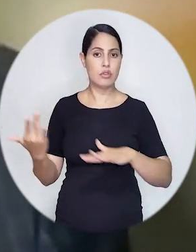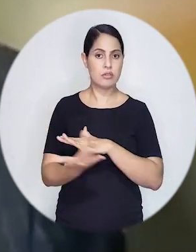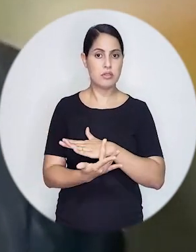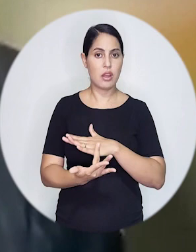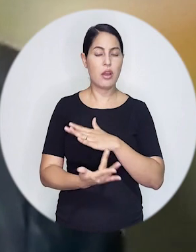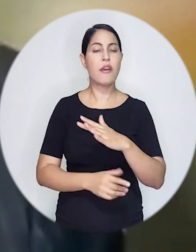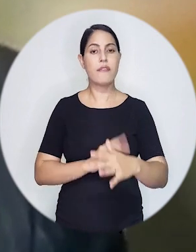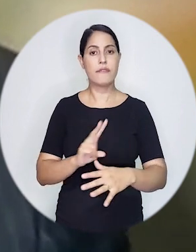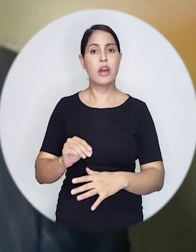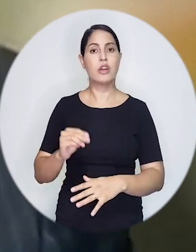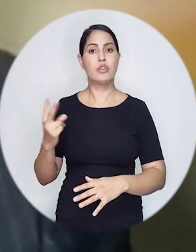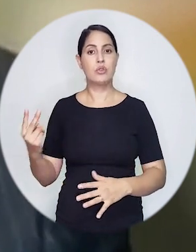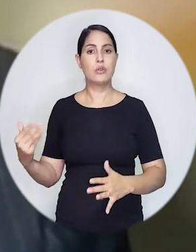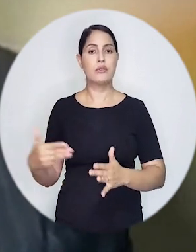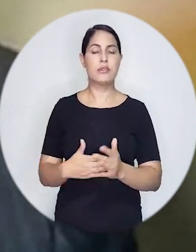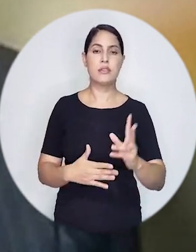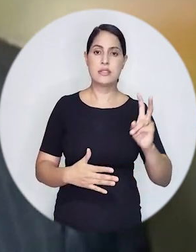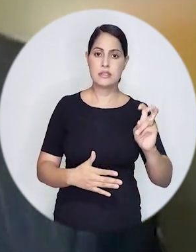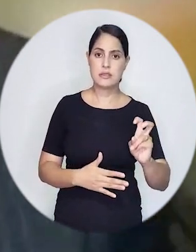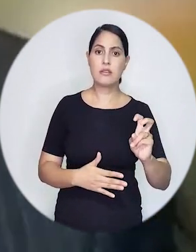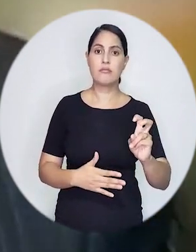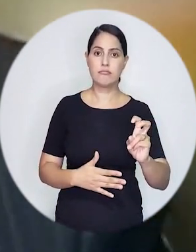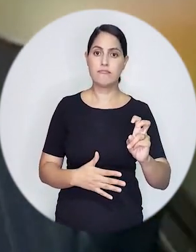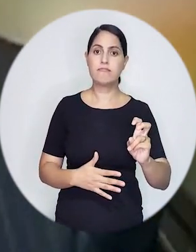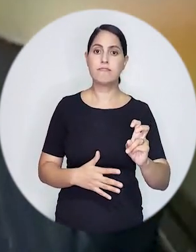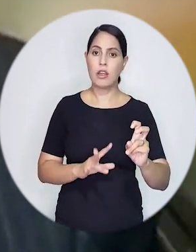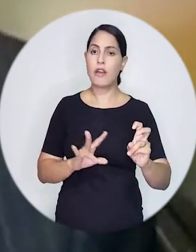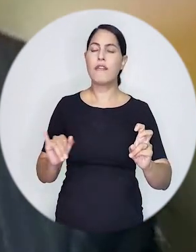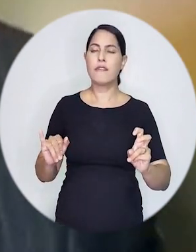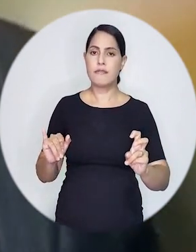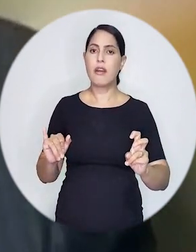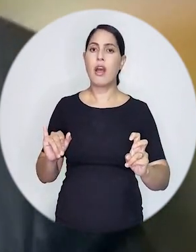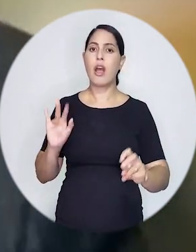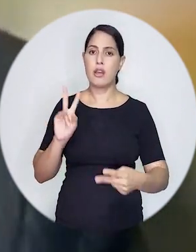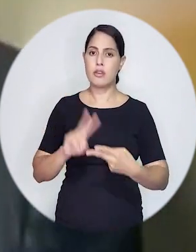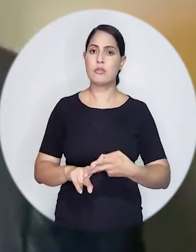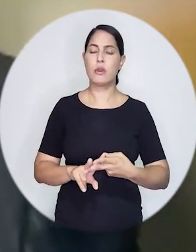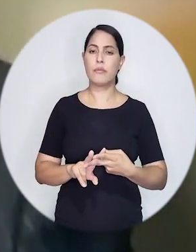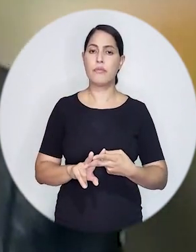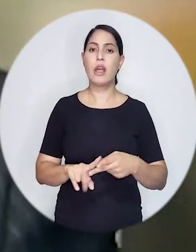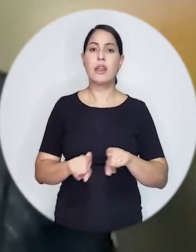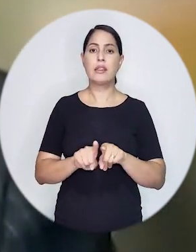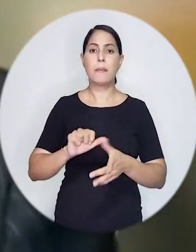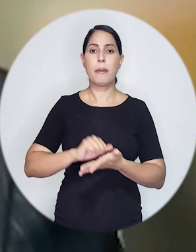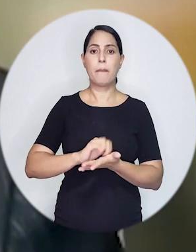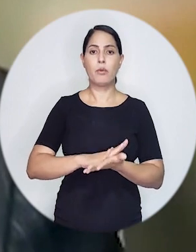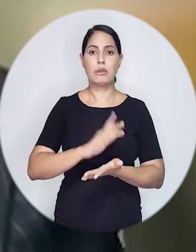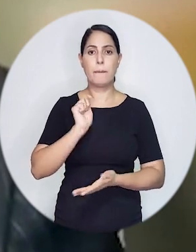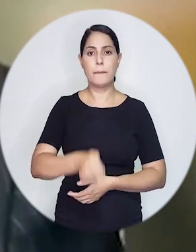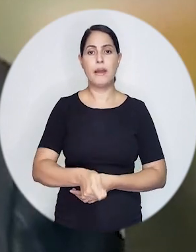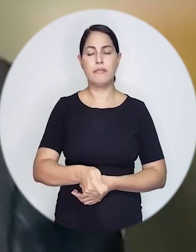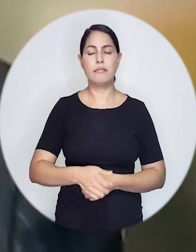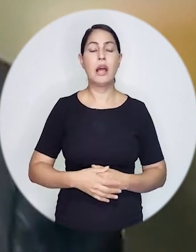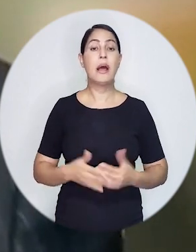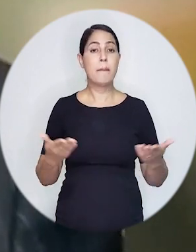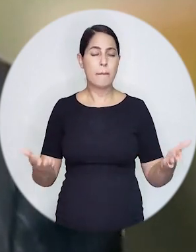comunicação social, de 2 a 5 anos de reclusão, além de multa. Então, nossa comissão ela está muito